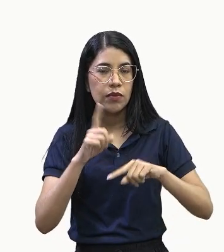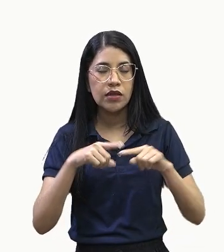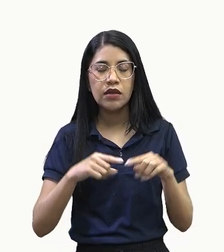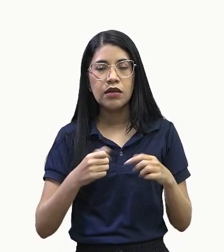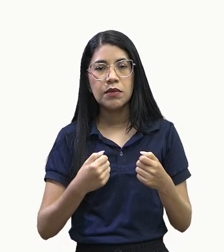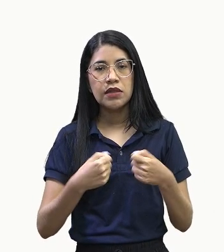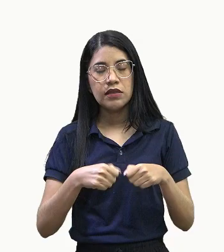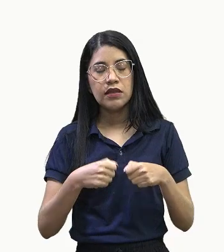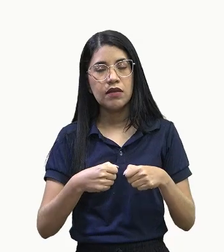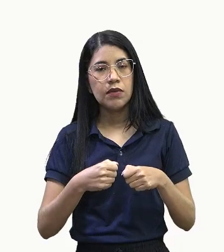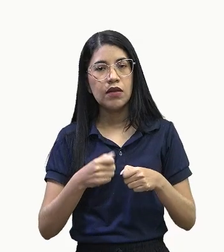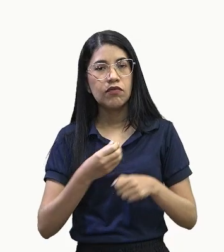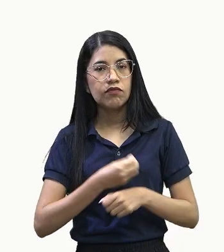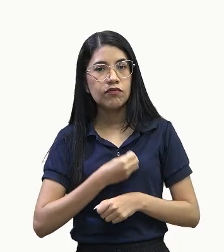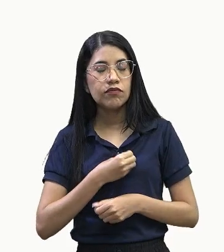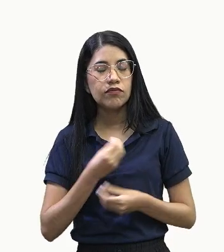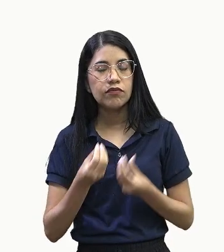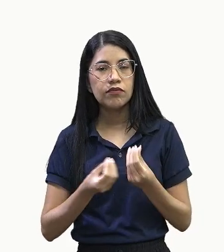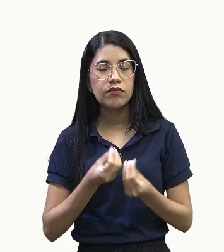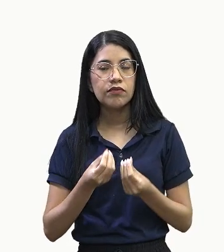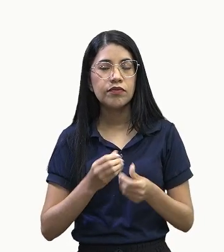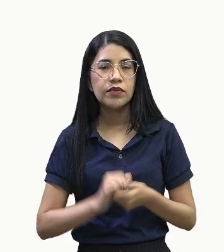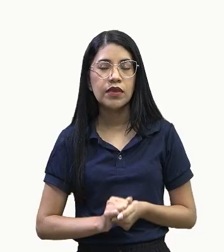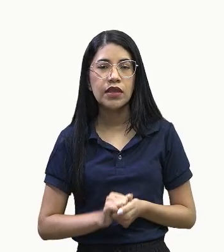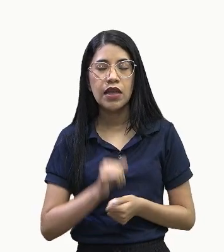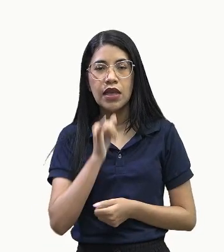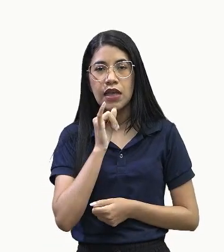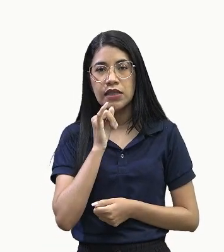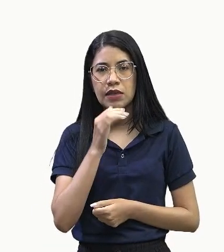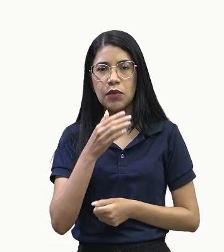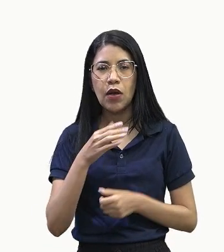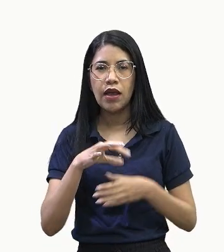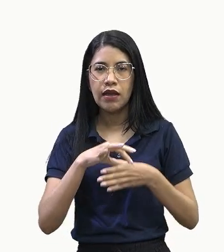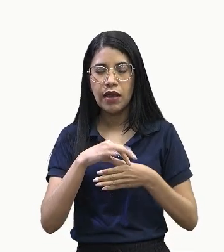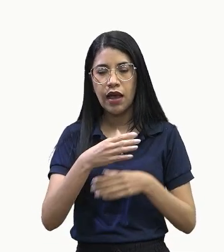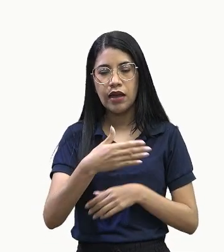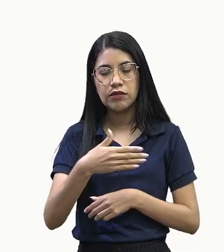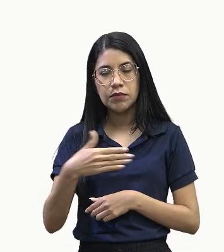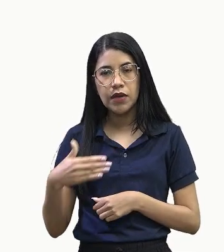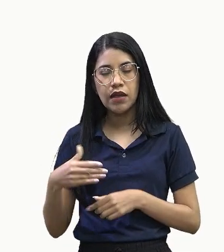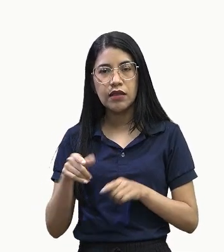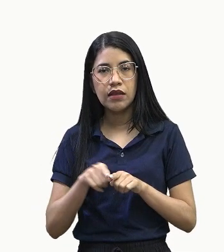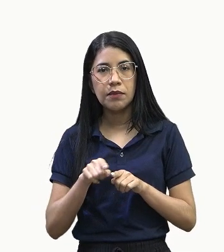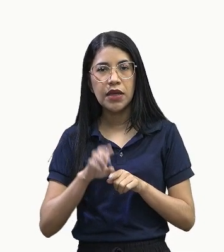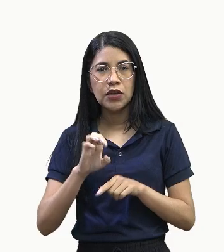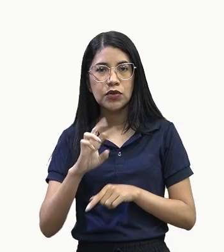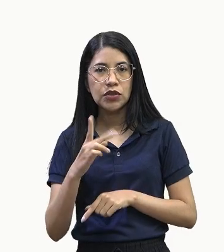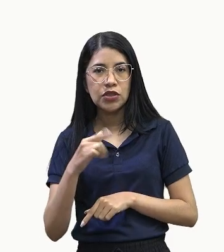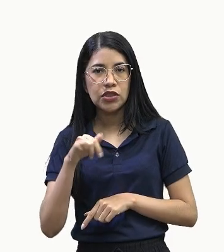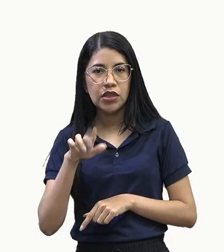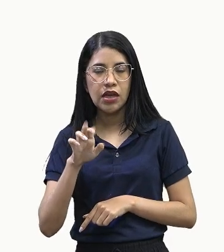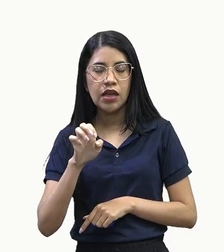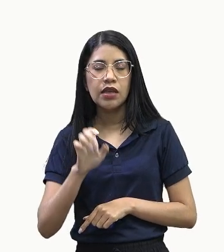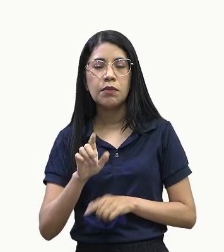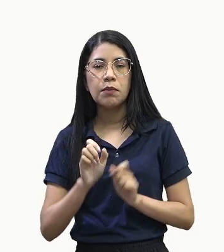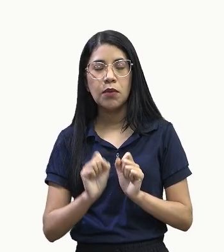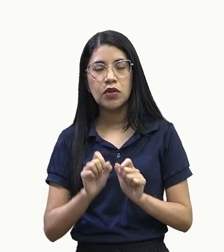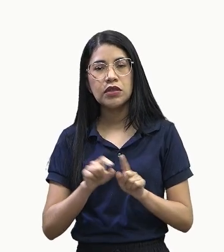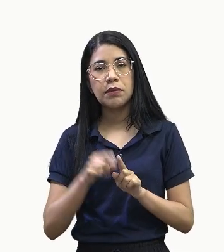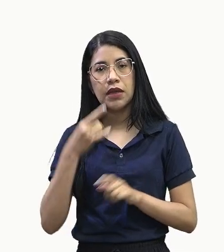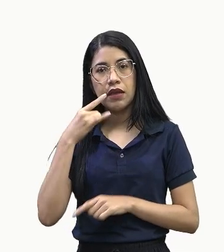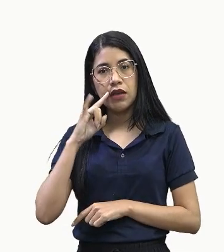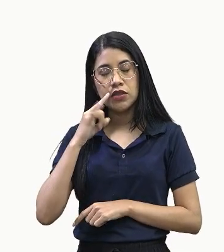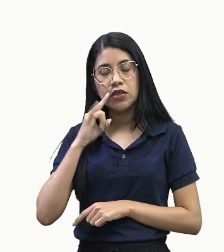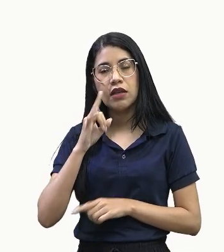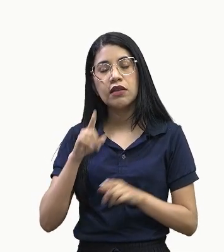para sobreviver. Uma manta de pirarucu, um pedaço de carne, charque, podia ser cachaça, para muitas